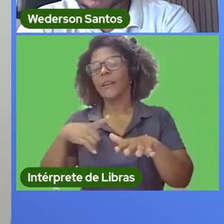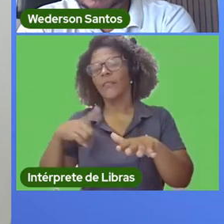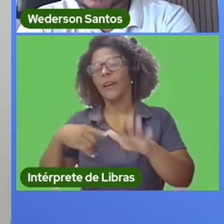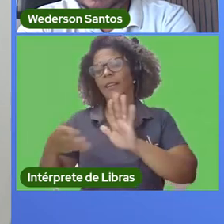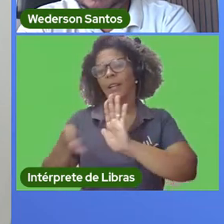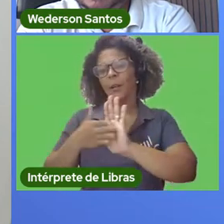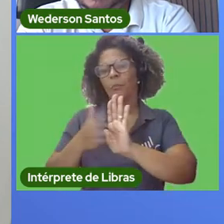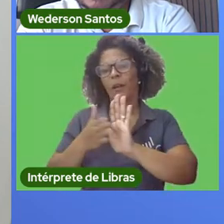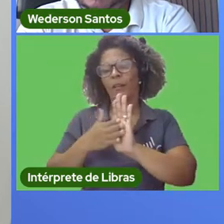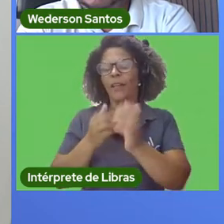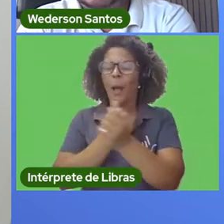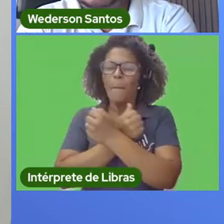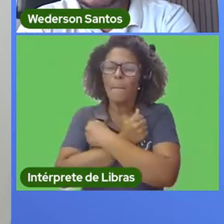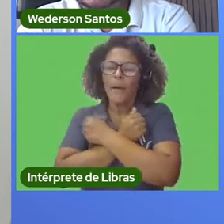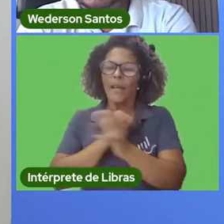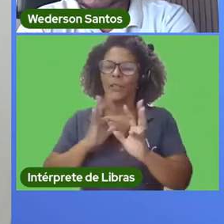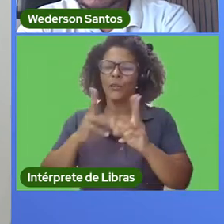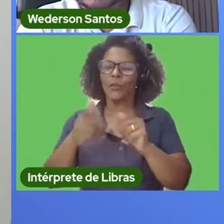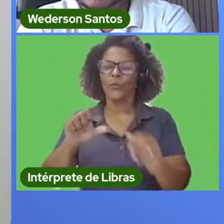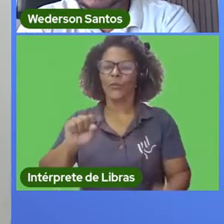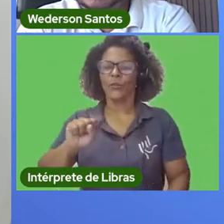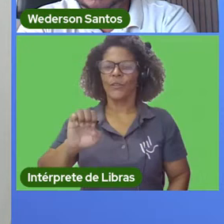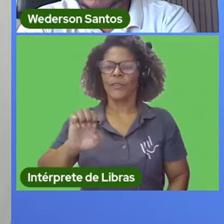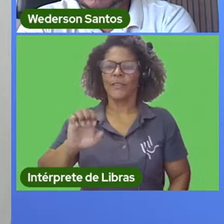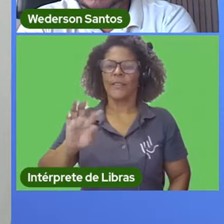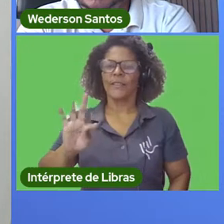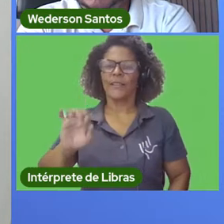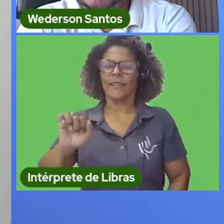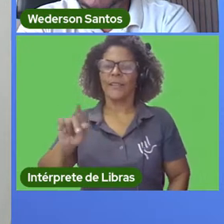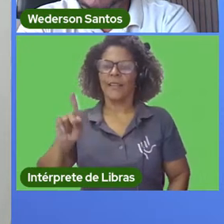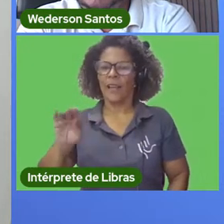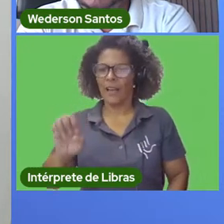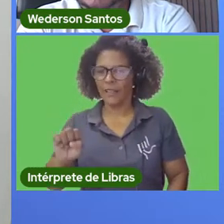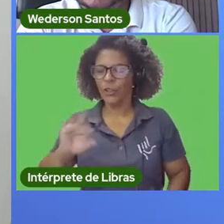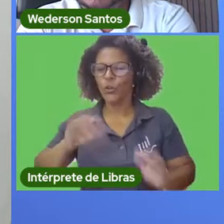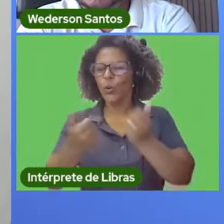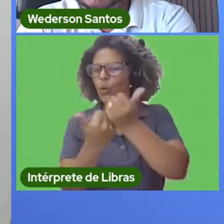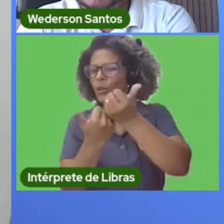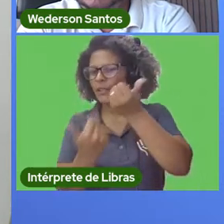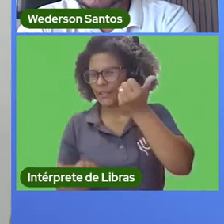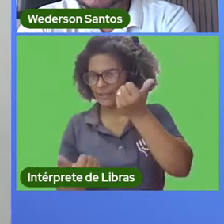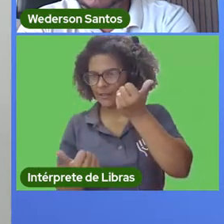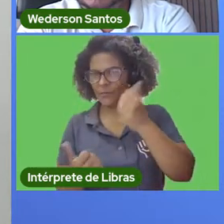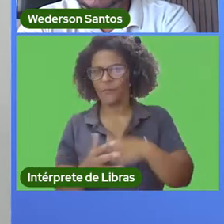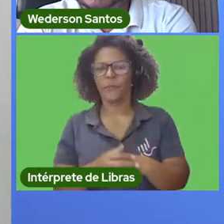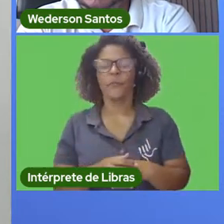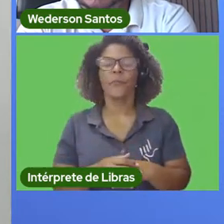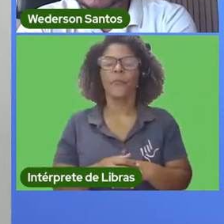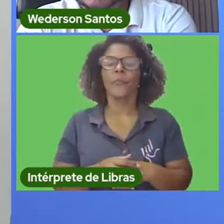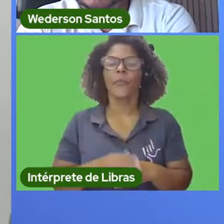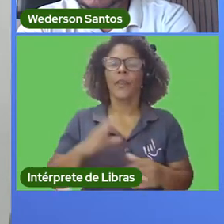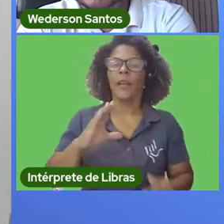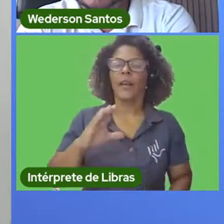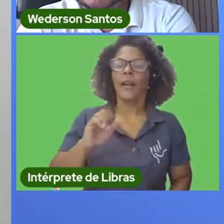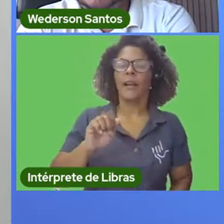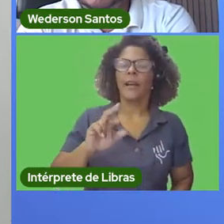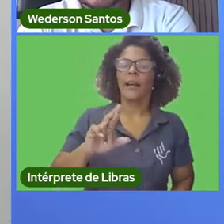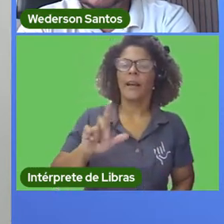aí, né? Um abraço a todos da CETADES, a secretária Cíntia, toda a equipe aí da CETADES. A Carline Borges,